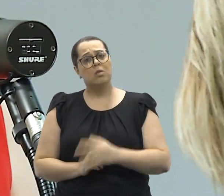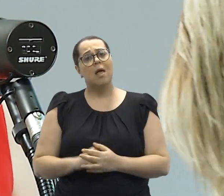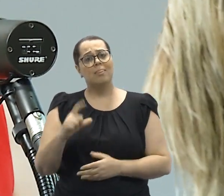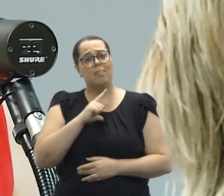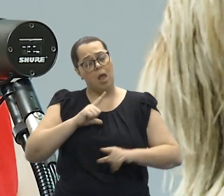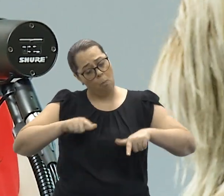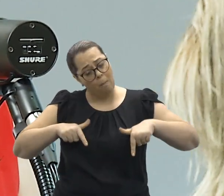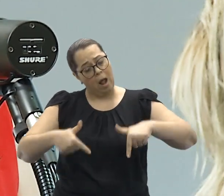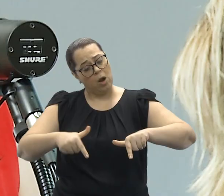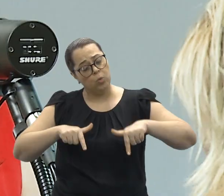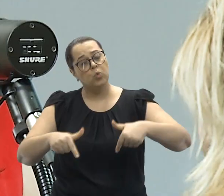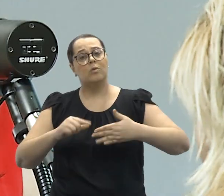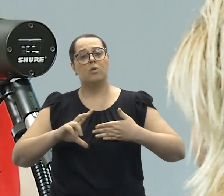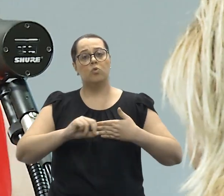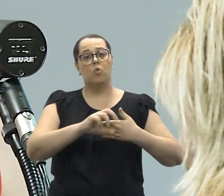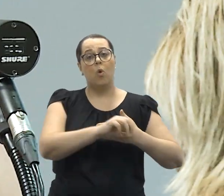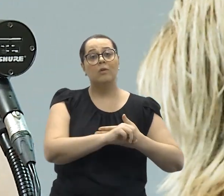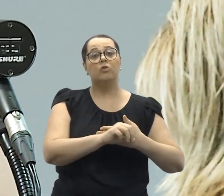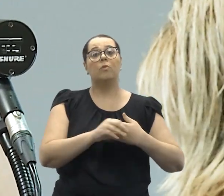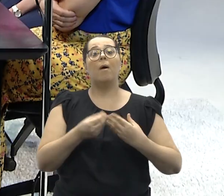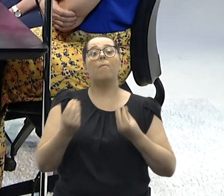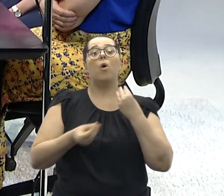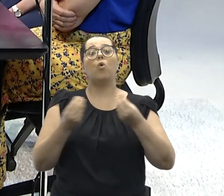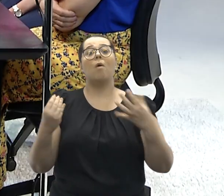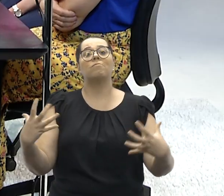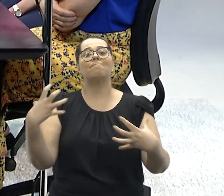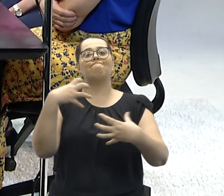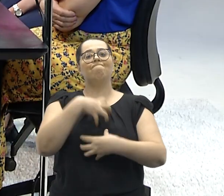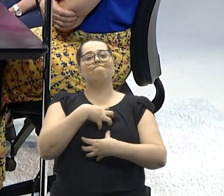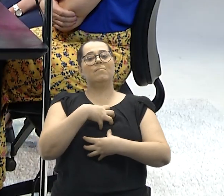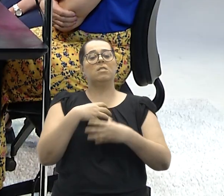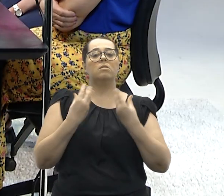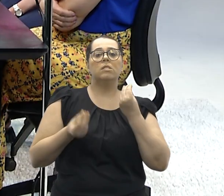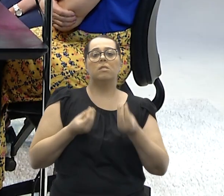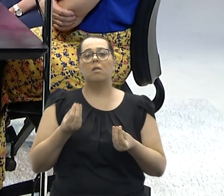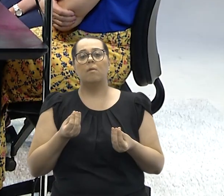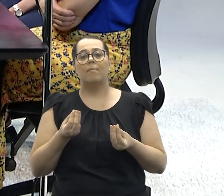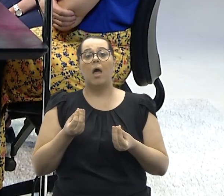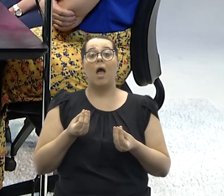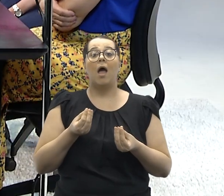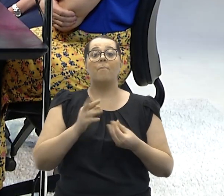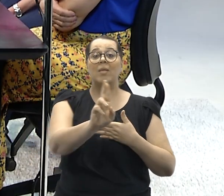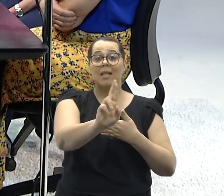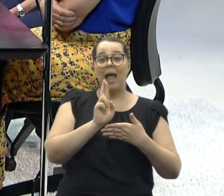questão da luta contra o câncer de mama, como que você se deparou com isso, né? Como que foi